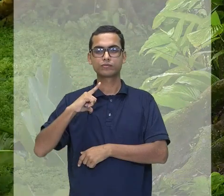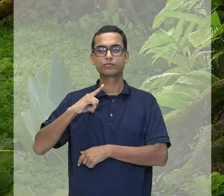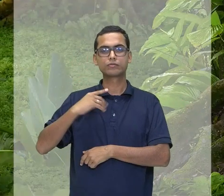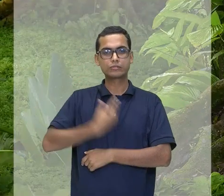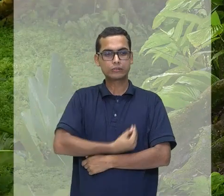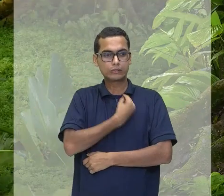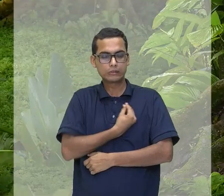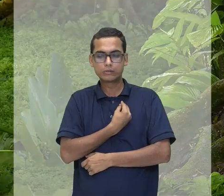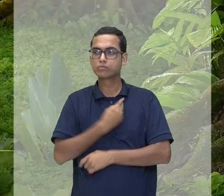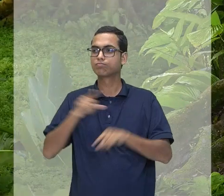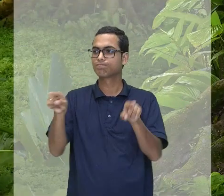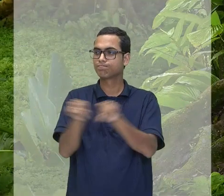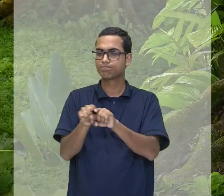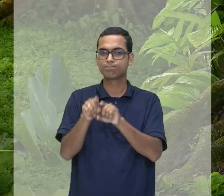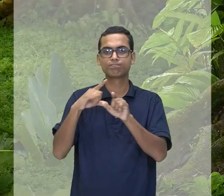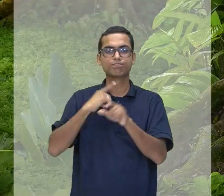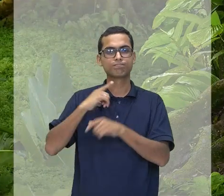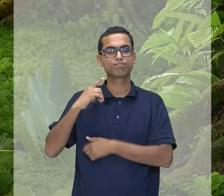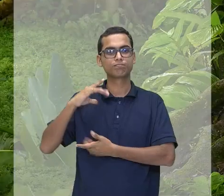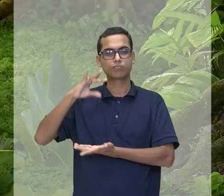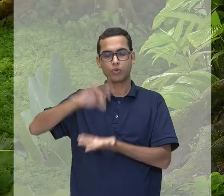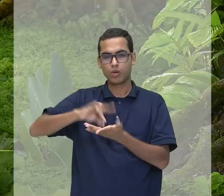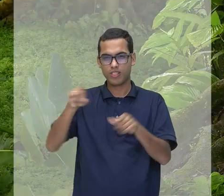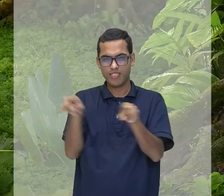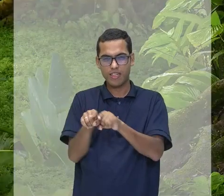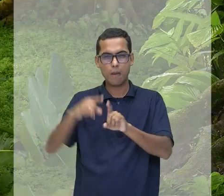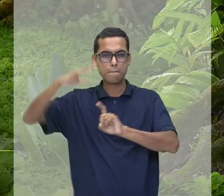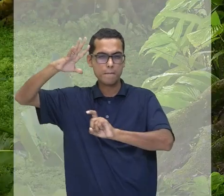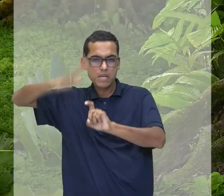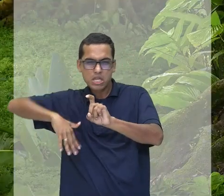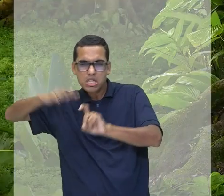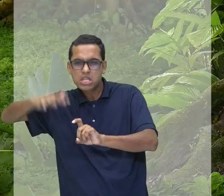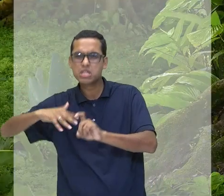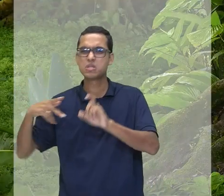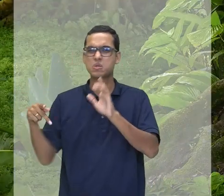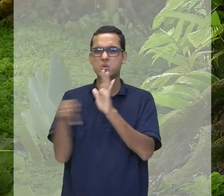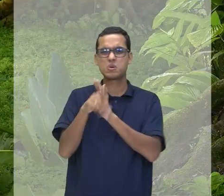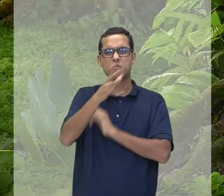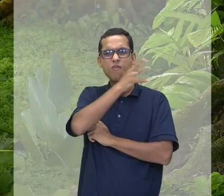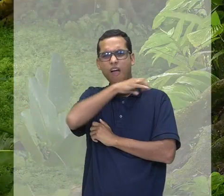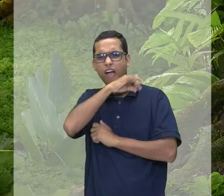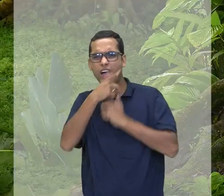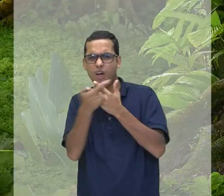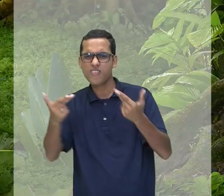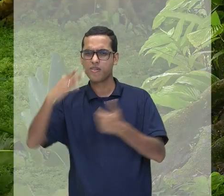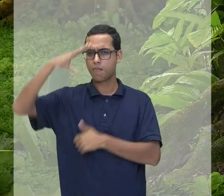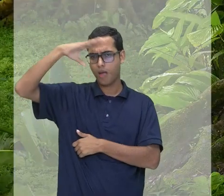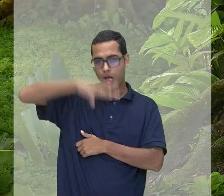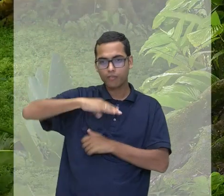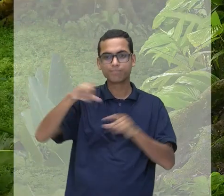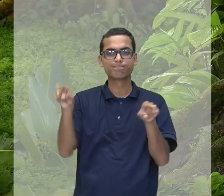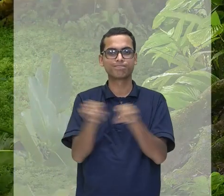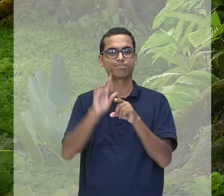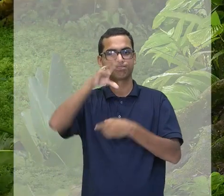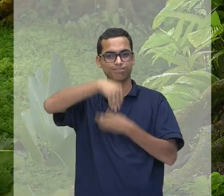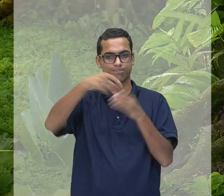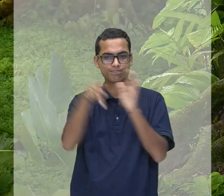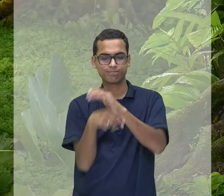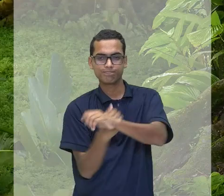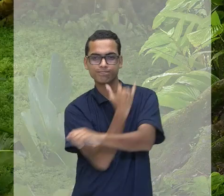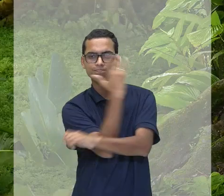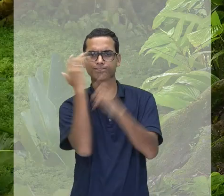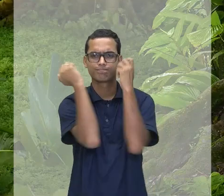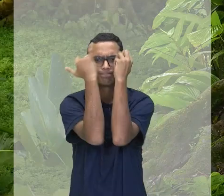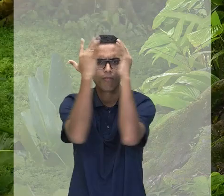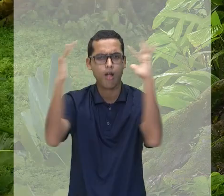monstros e mitos da floresta. Viram? Então essa é a história do nosso sapo taroubequê, que foi escrita aí